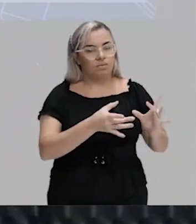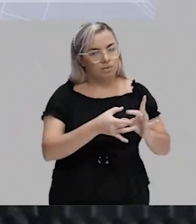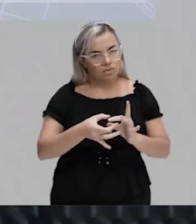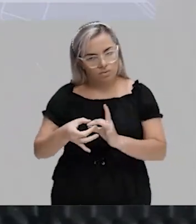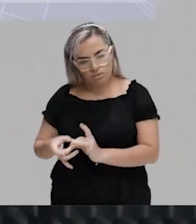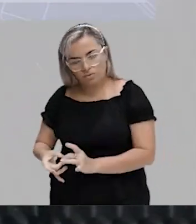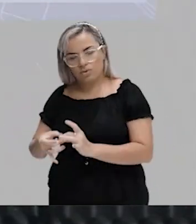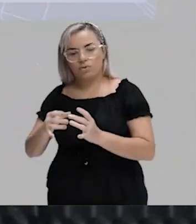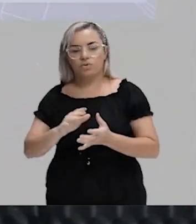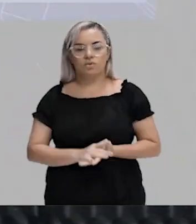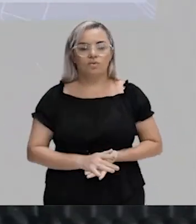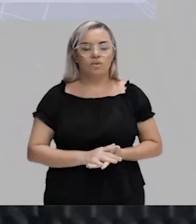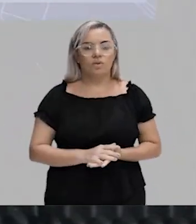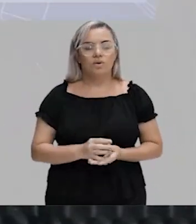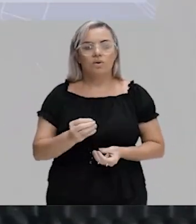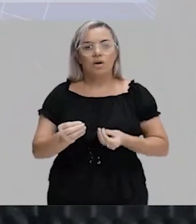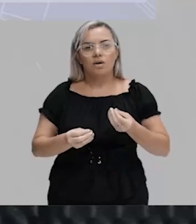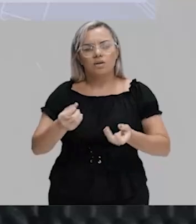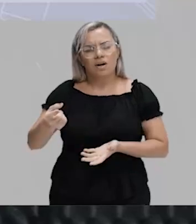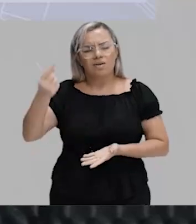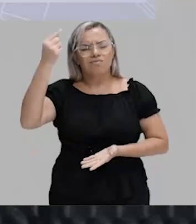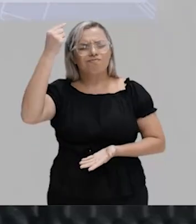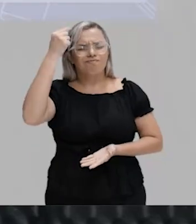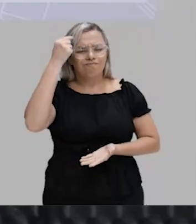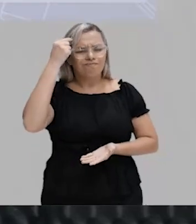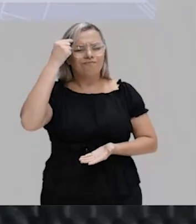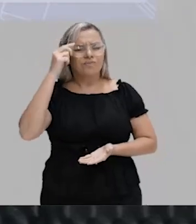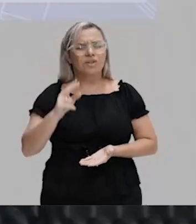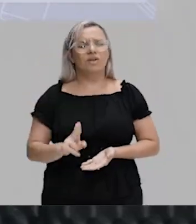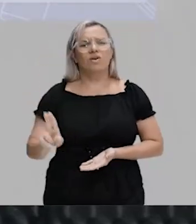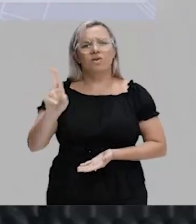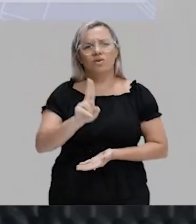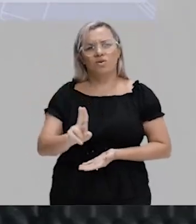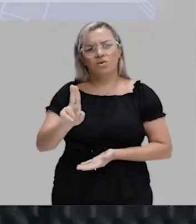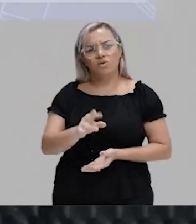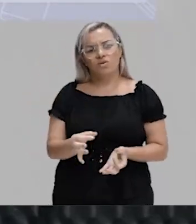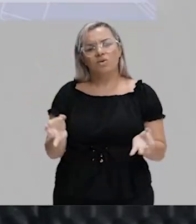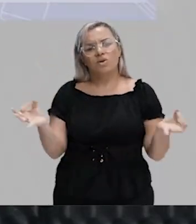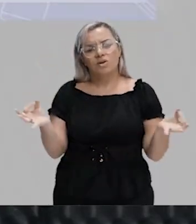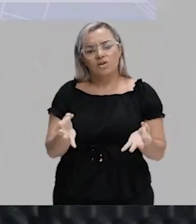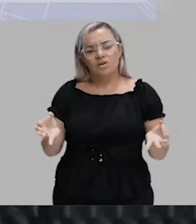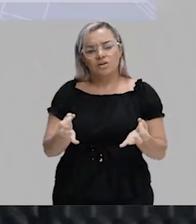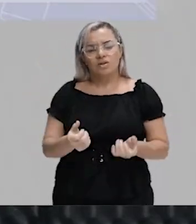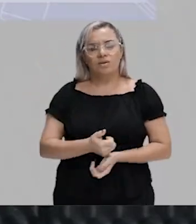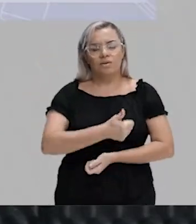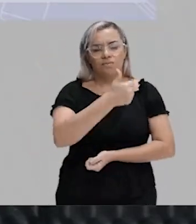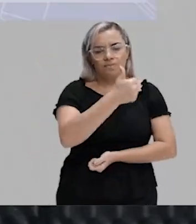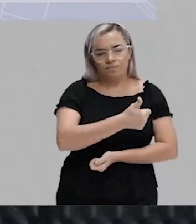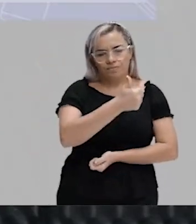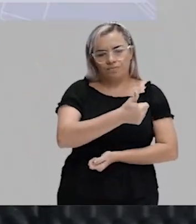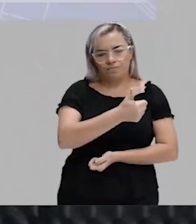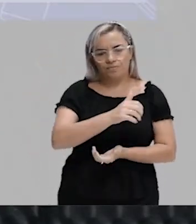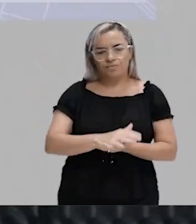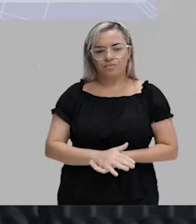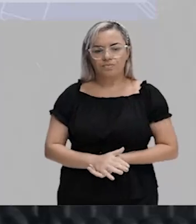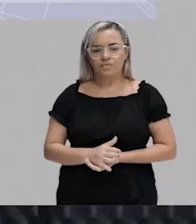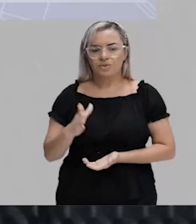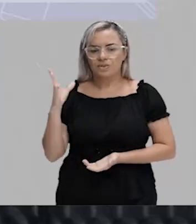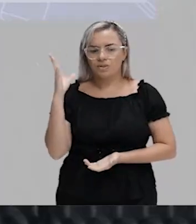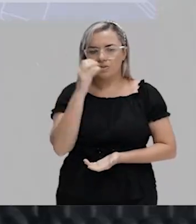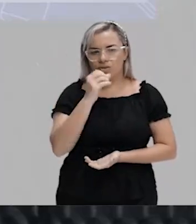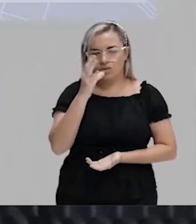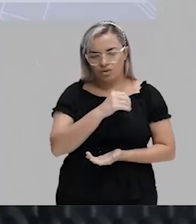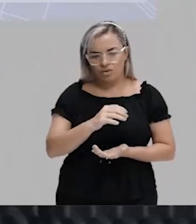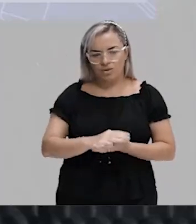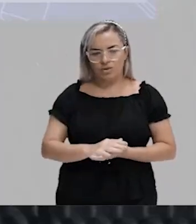vão ter ideia de qual fica mais adequado dentro dessa oração. Primeira, de repente deu-lhe um